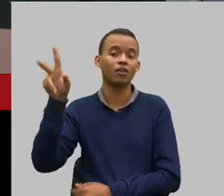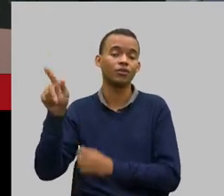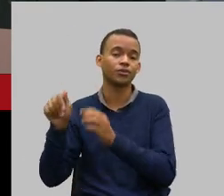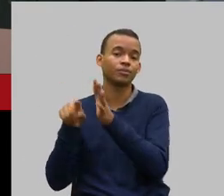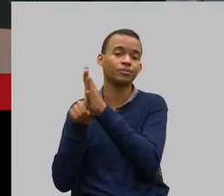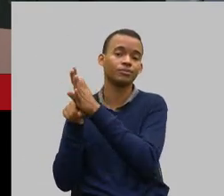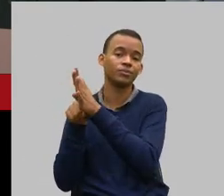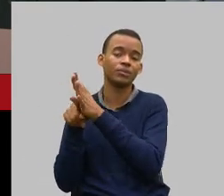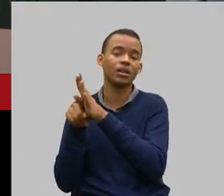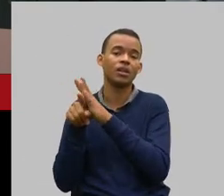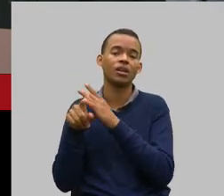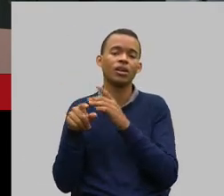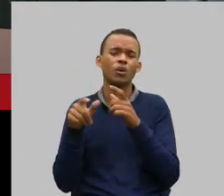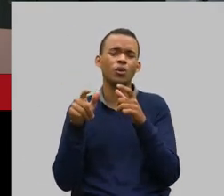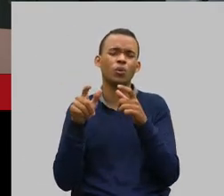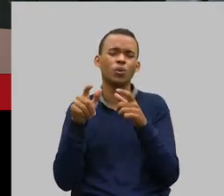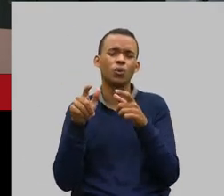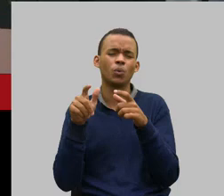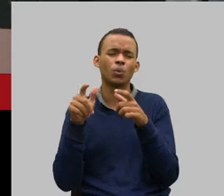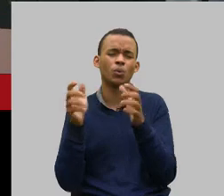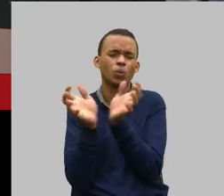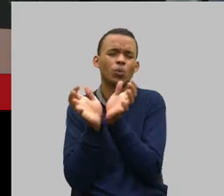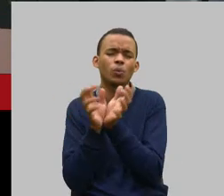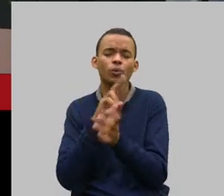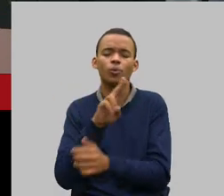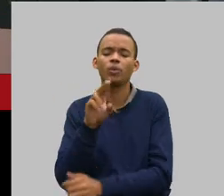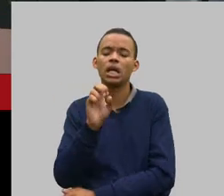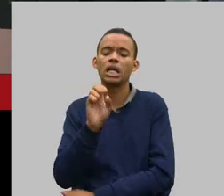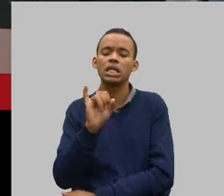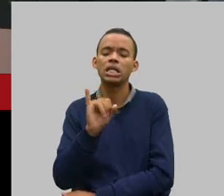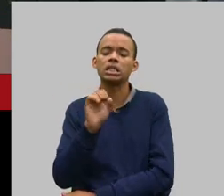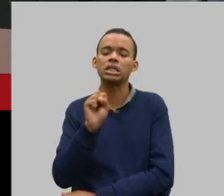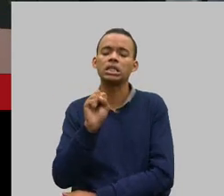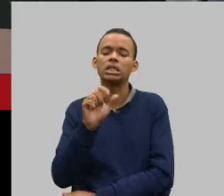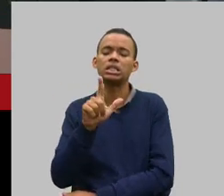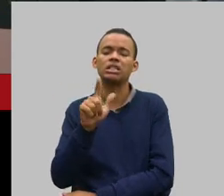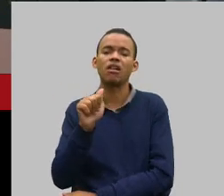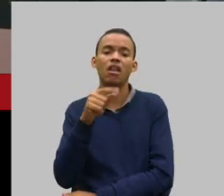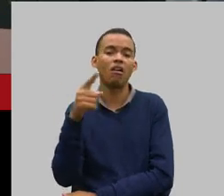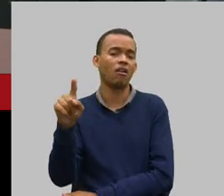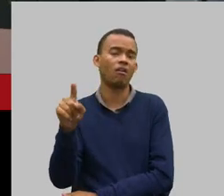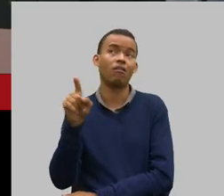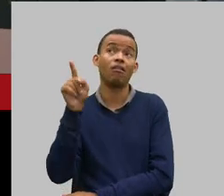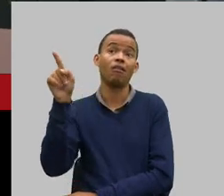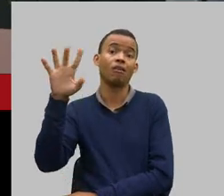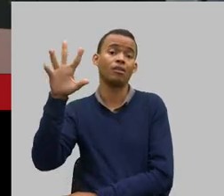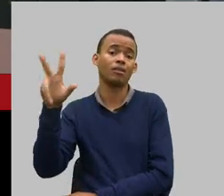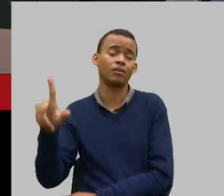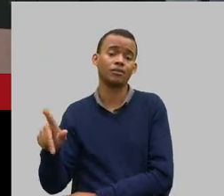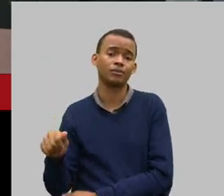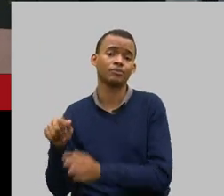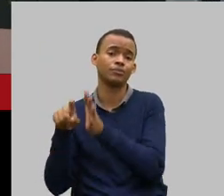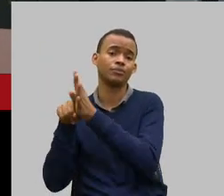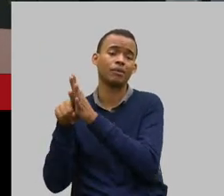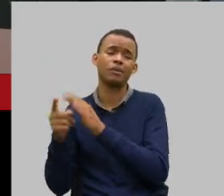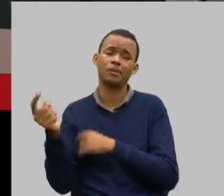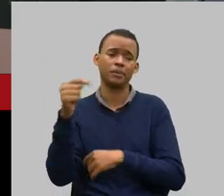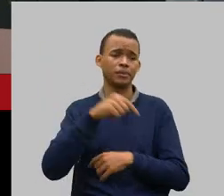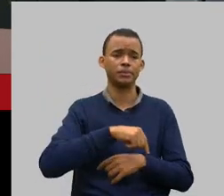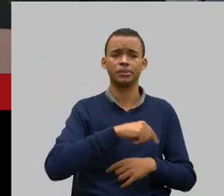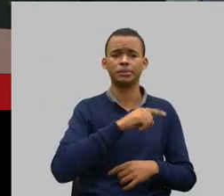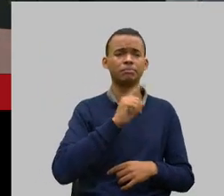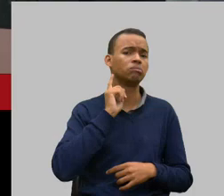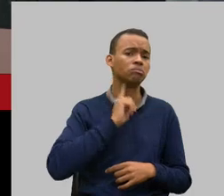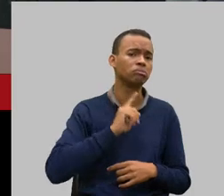Islã em Guine bsal ou seja não é o avanço do Islã em Minas Gerais no Brasil que realmente é importante por uma